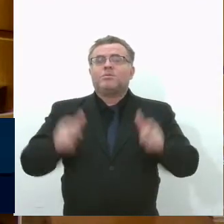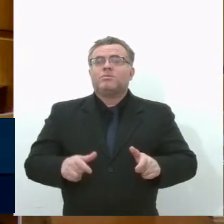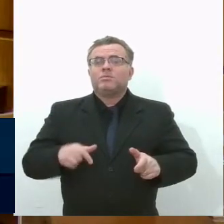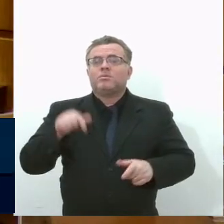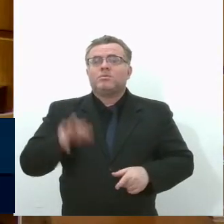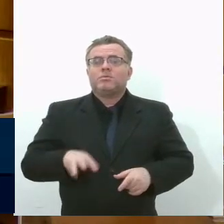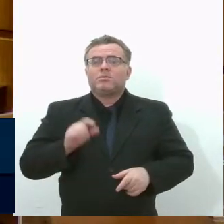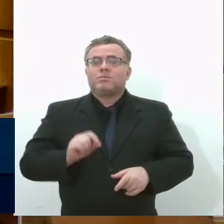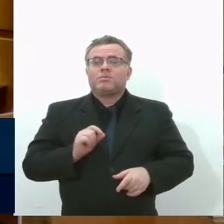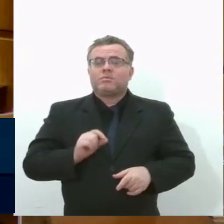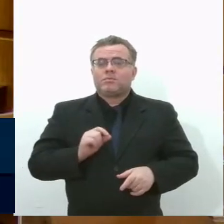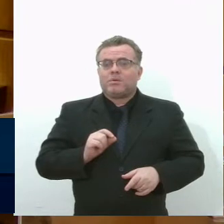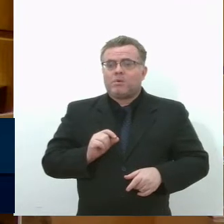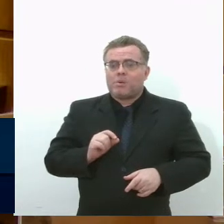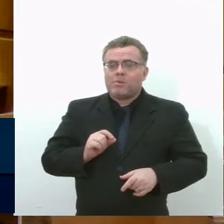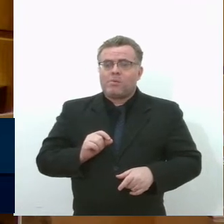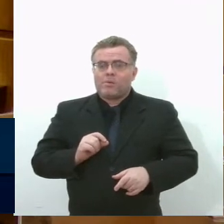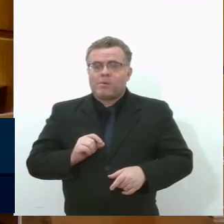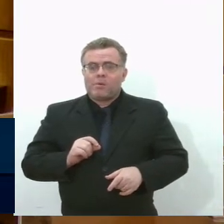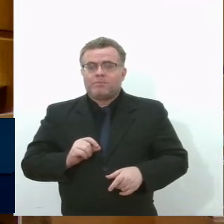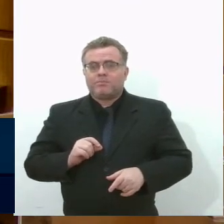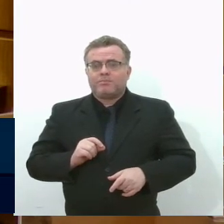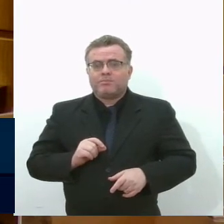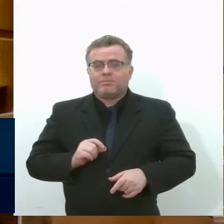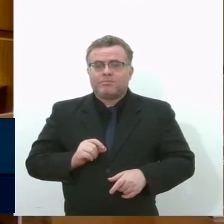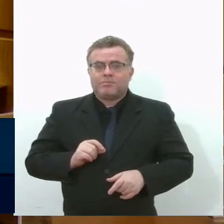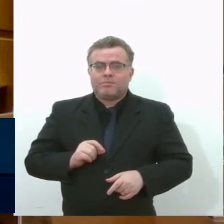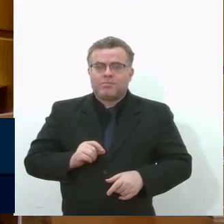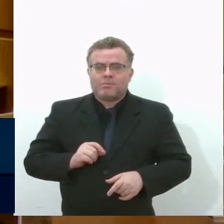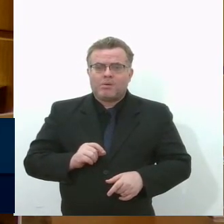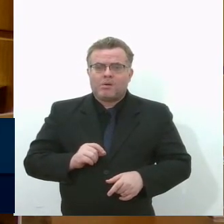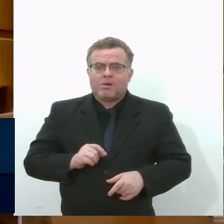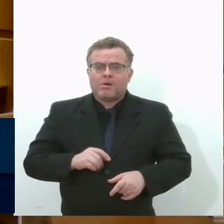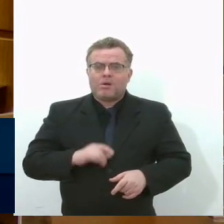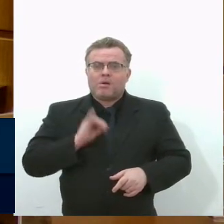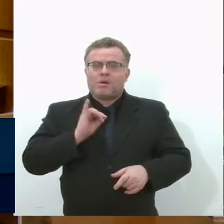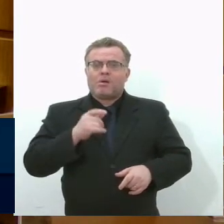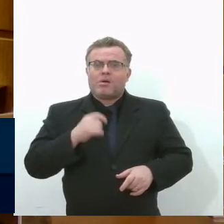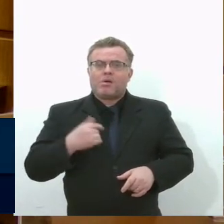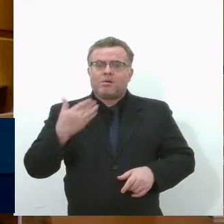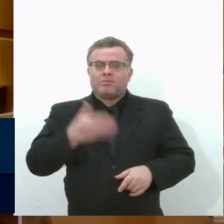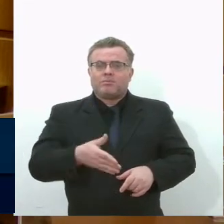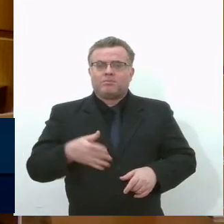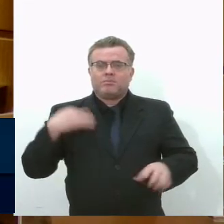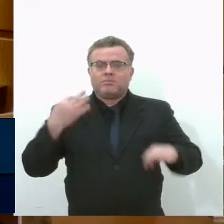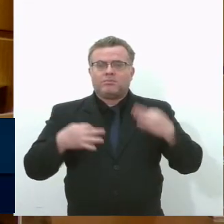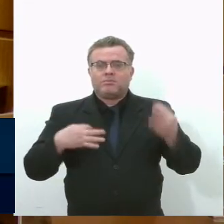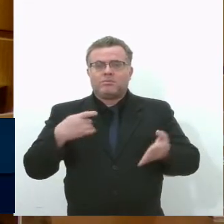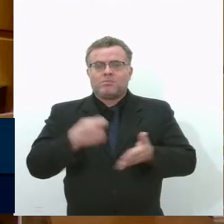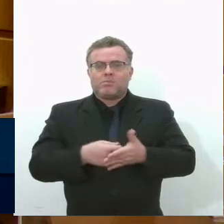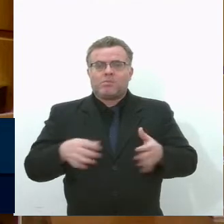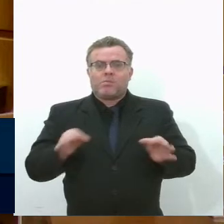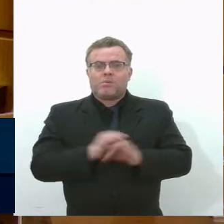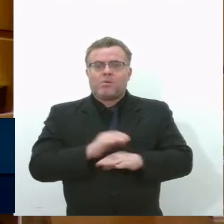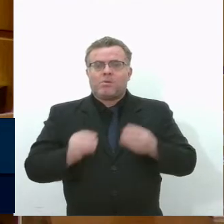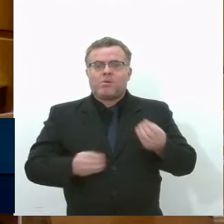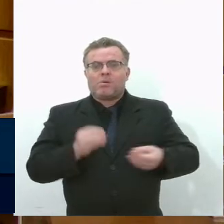Aí dizem parte dos juristas, diz parte dos juristas que existe o princípio